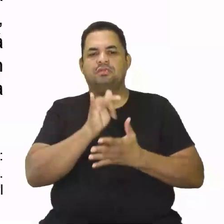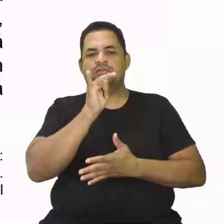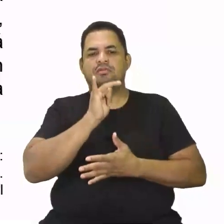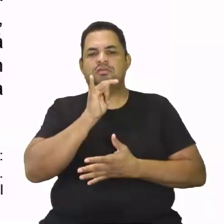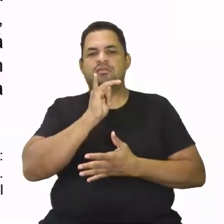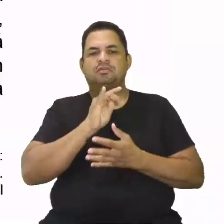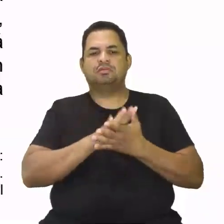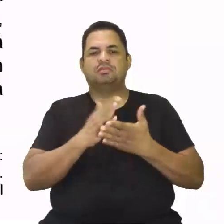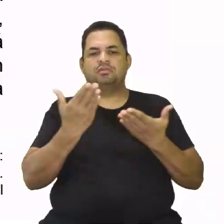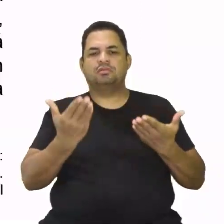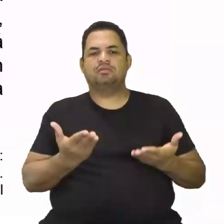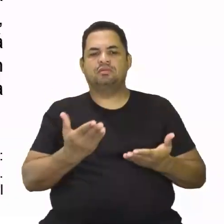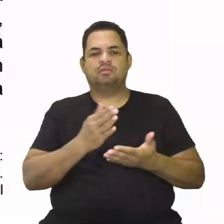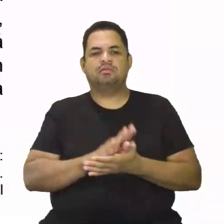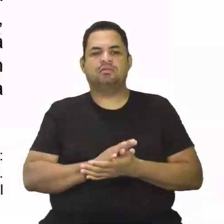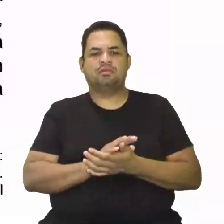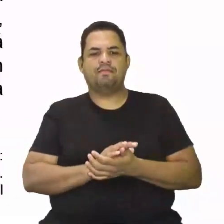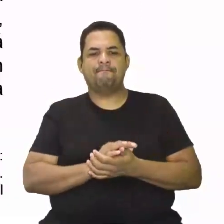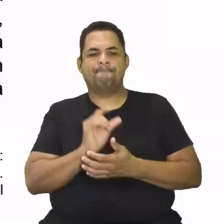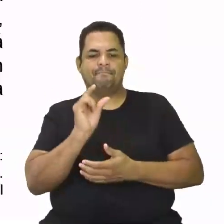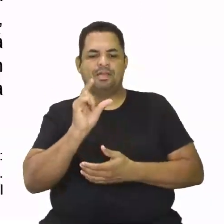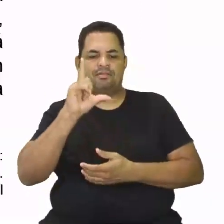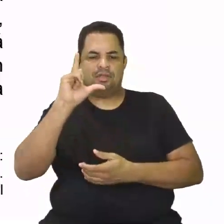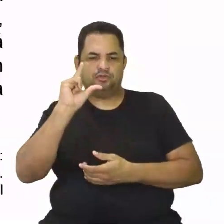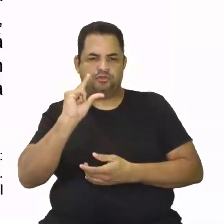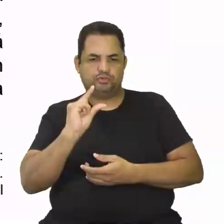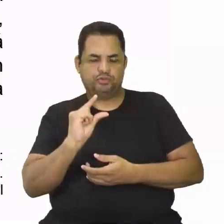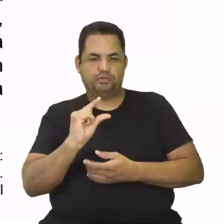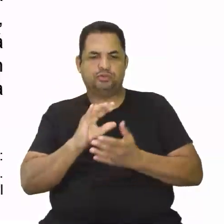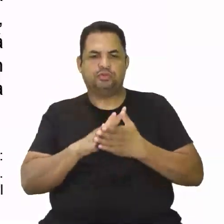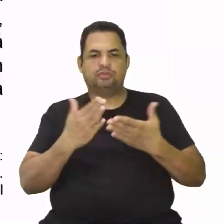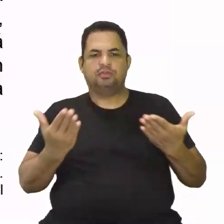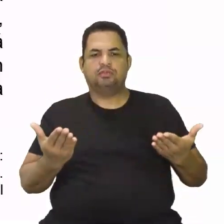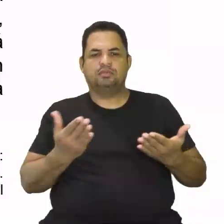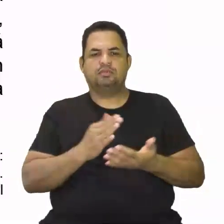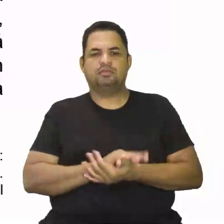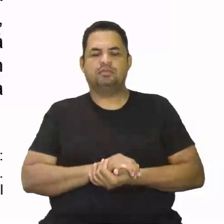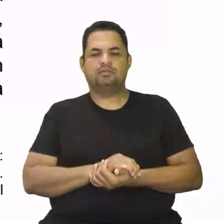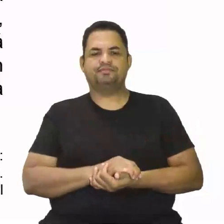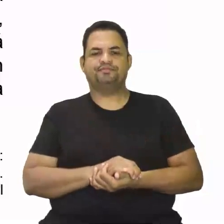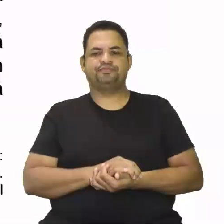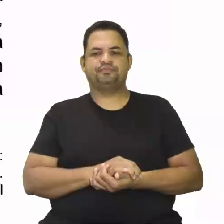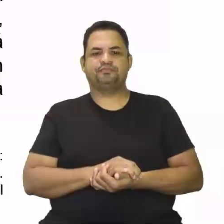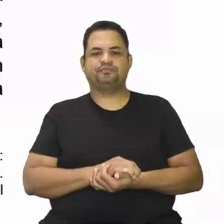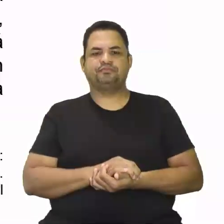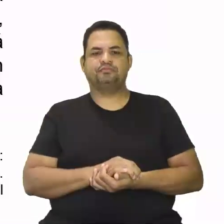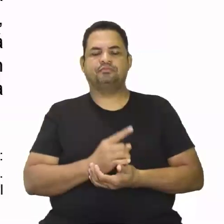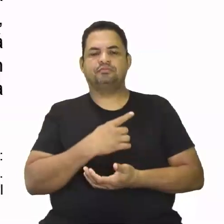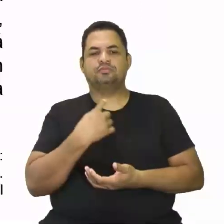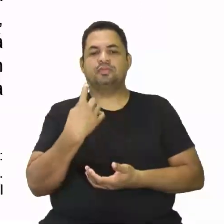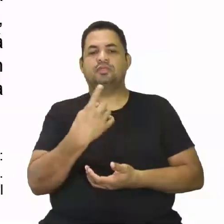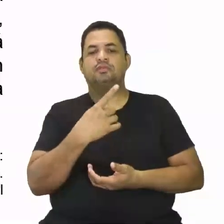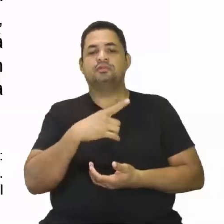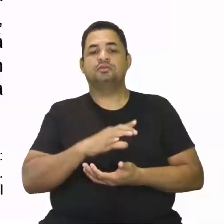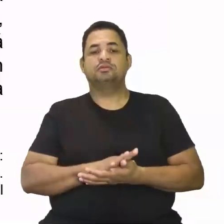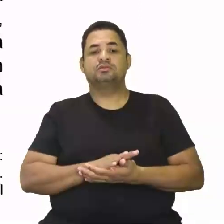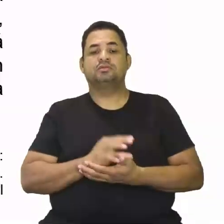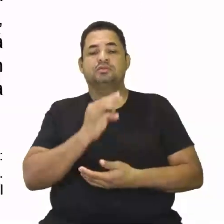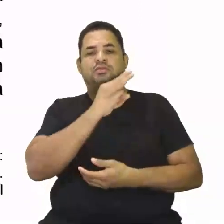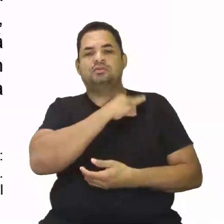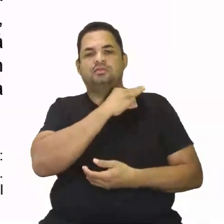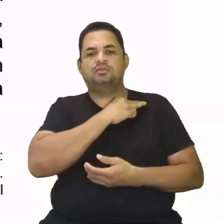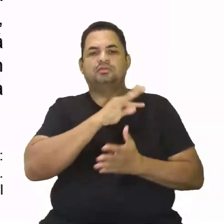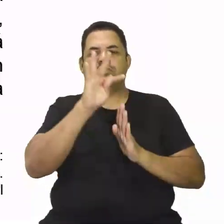de formas apocopadas, de formas reduzidas. O que nós podemos ver, terceiro ano,